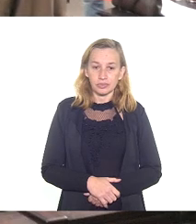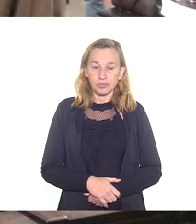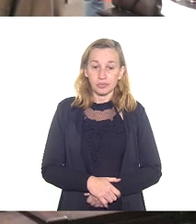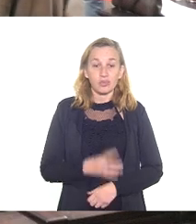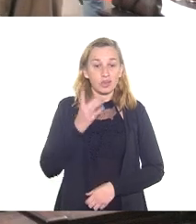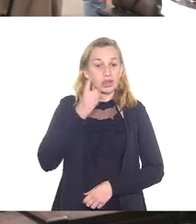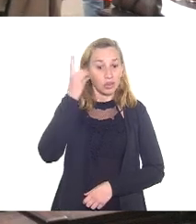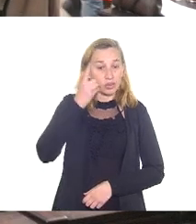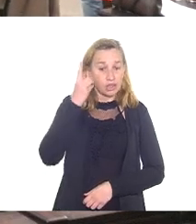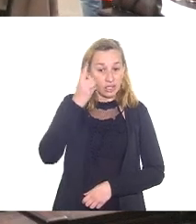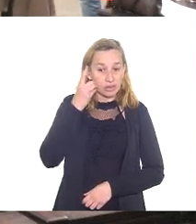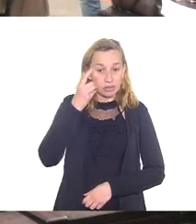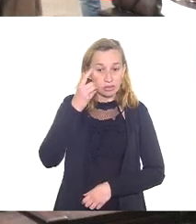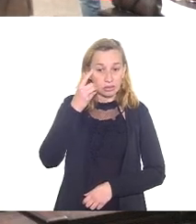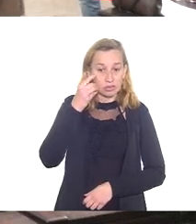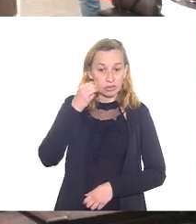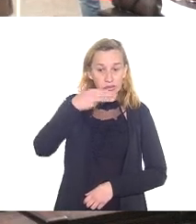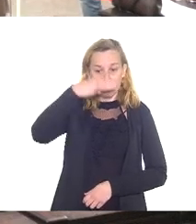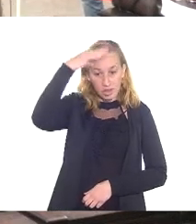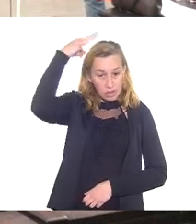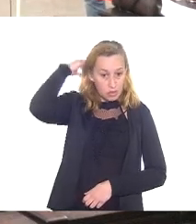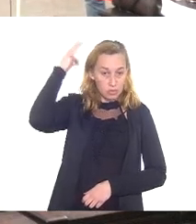deputado Márcio.